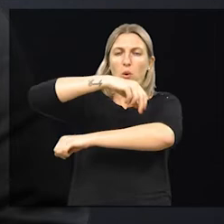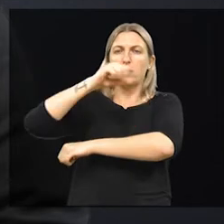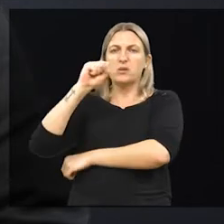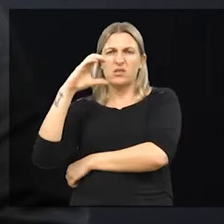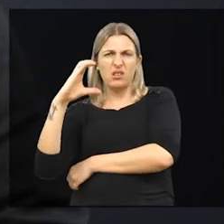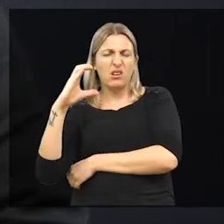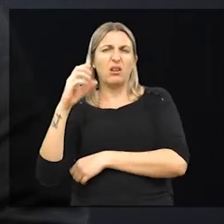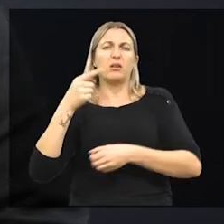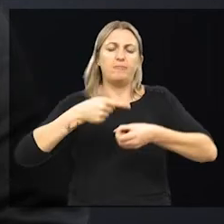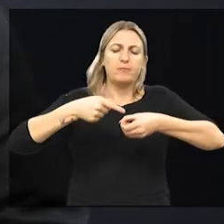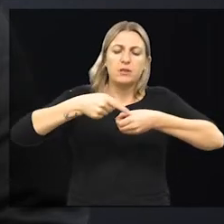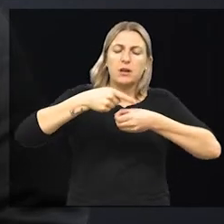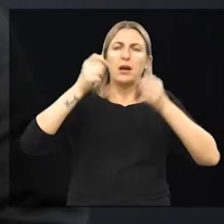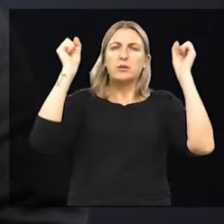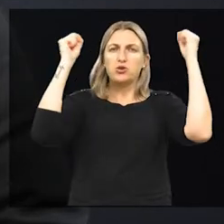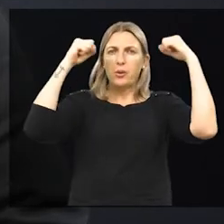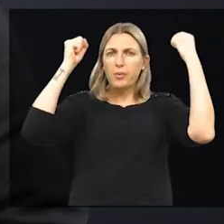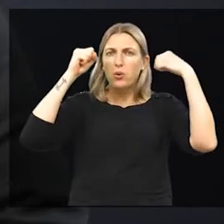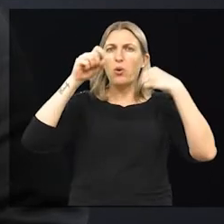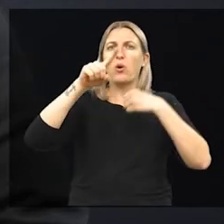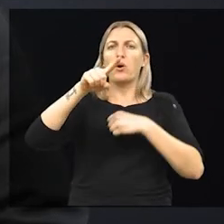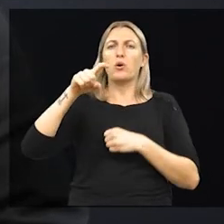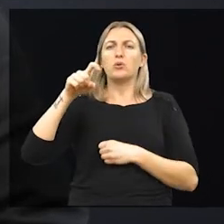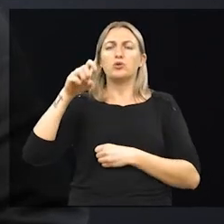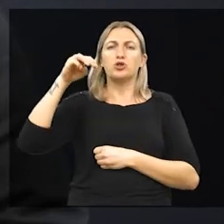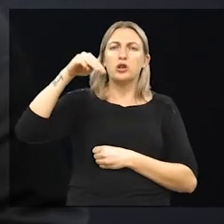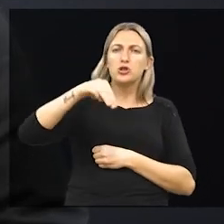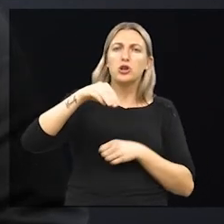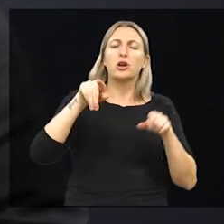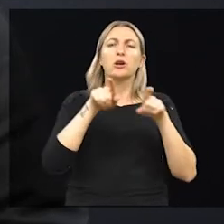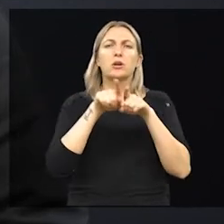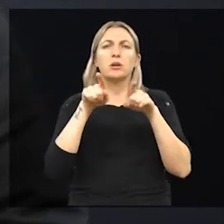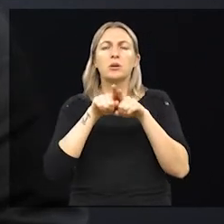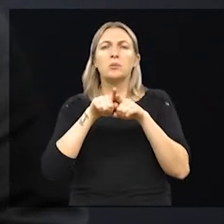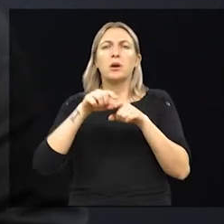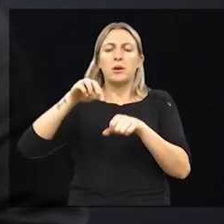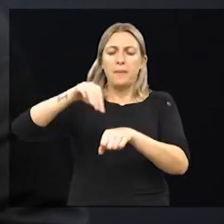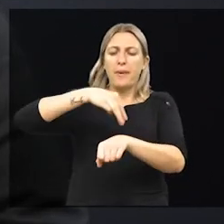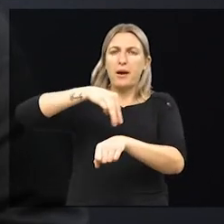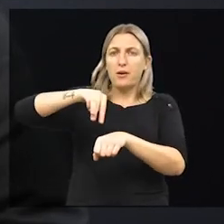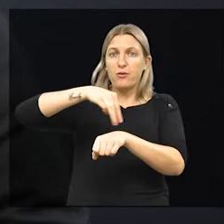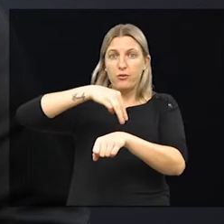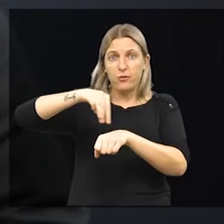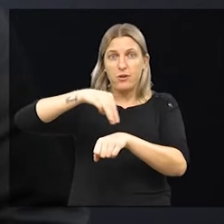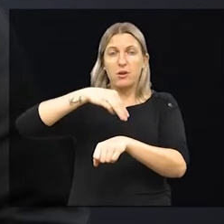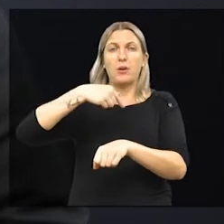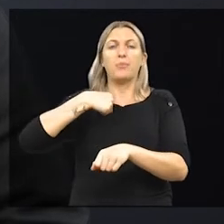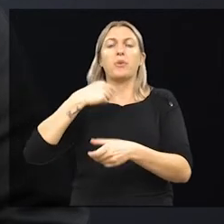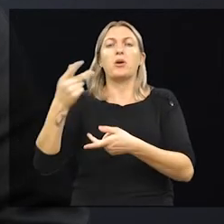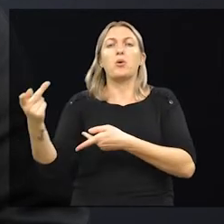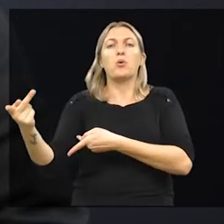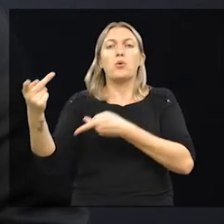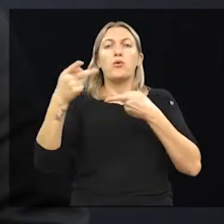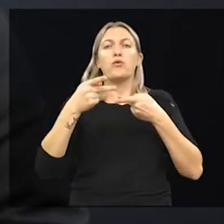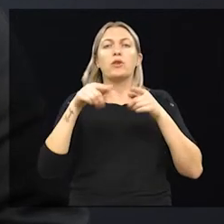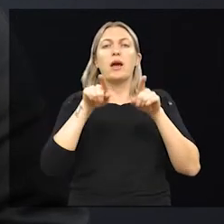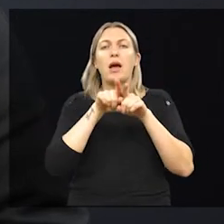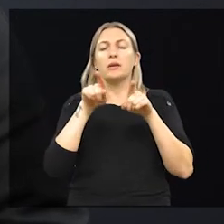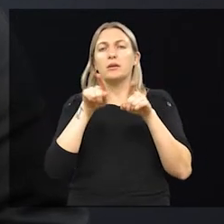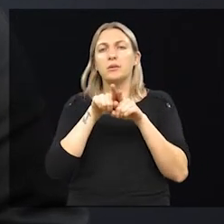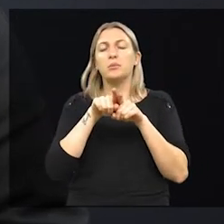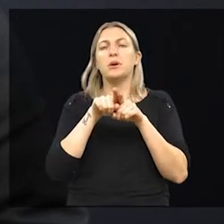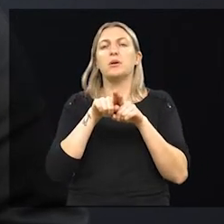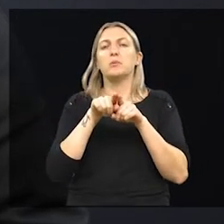abriram várias faculdades da área de design moda no oeste de santa catarina na regional a cidade de chapecó